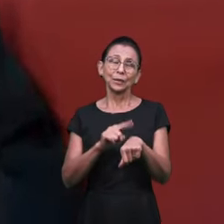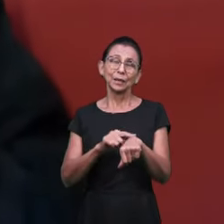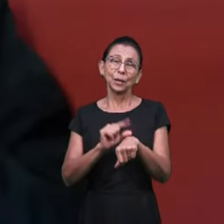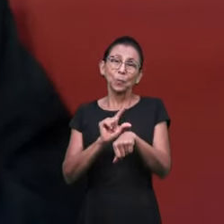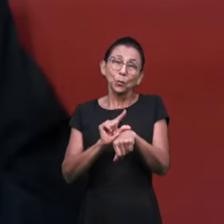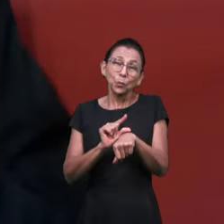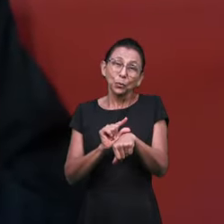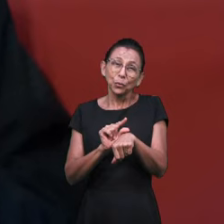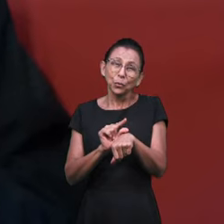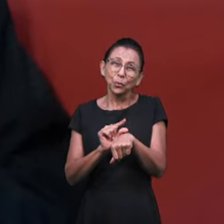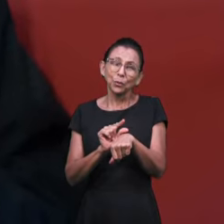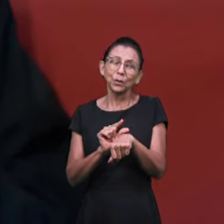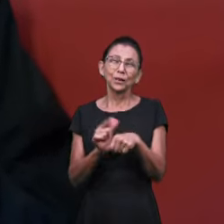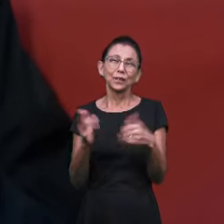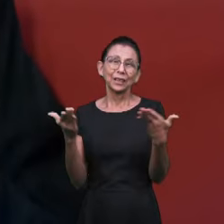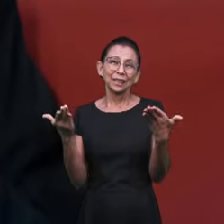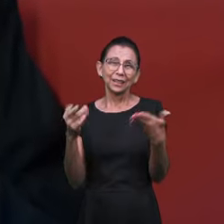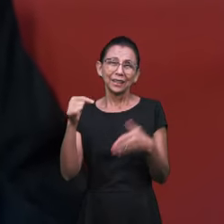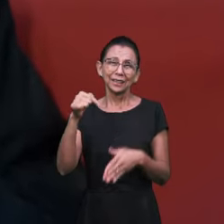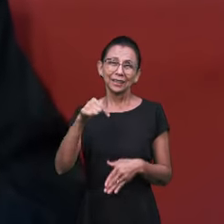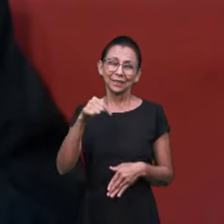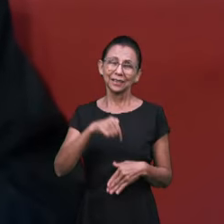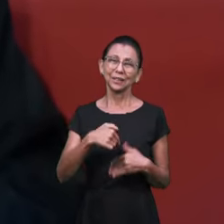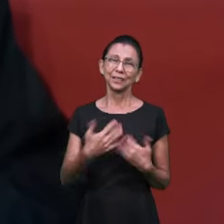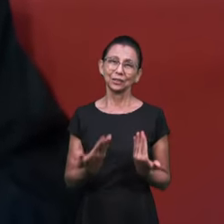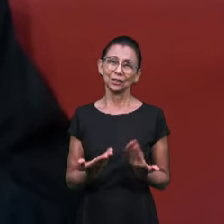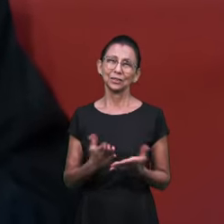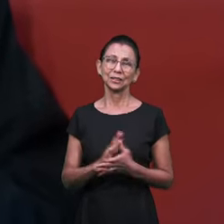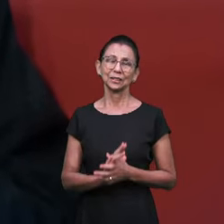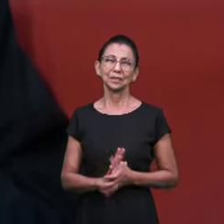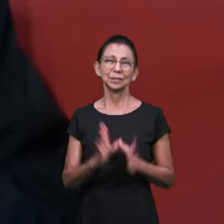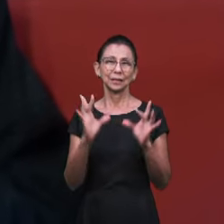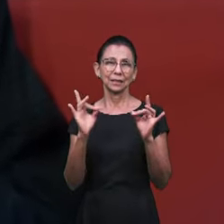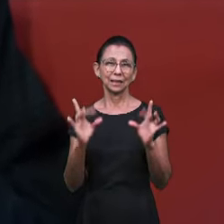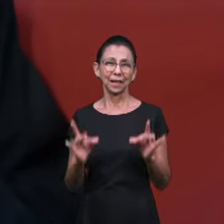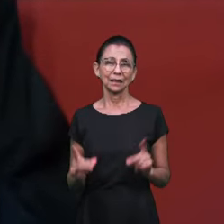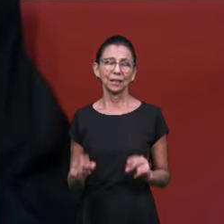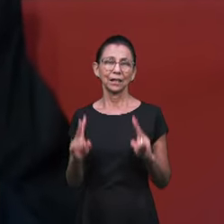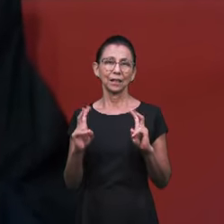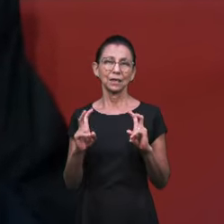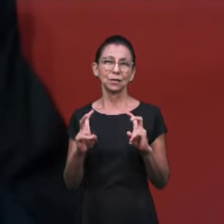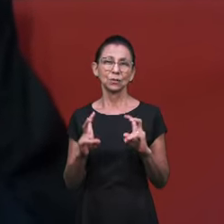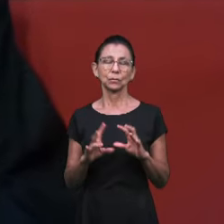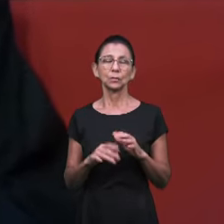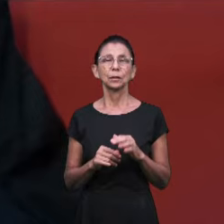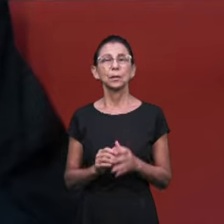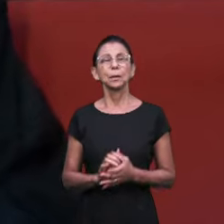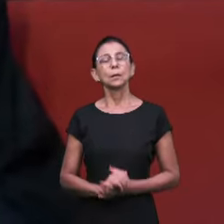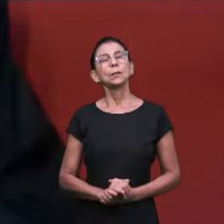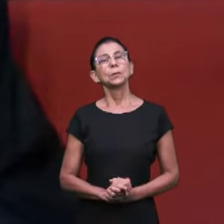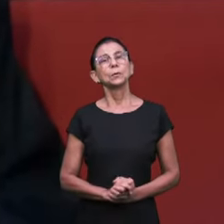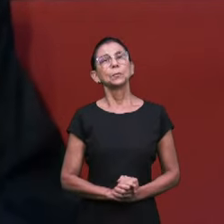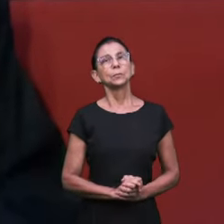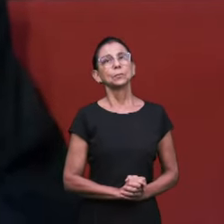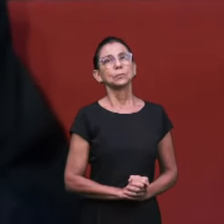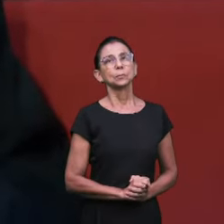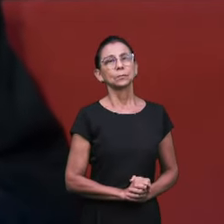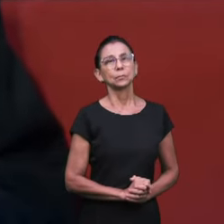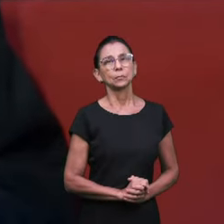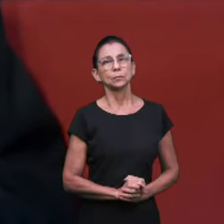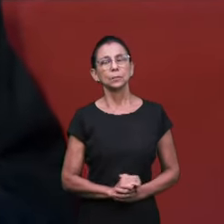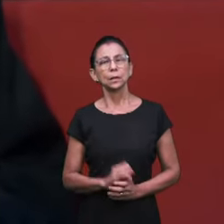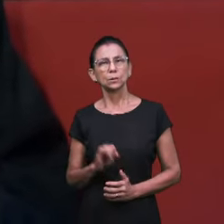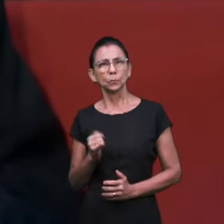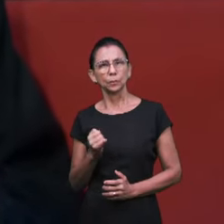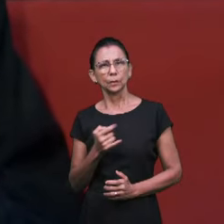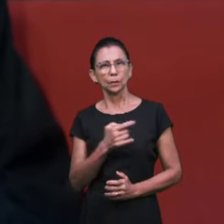temos para abordar esse assunto. Mas eu queria pegar uma parte do que o pastor Pita